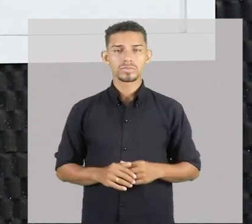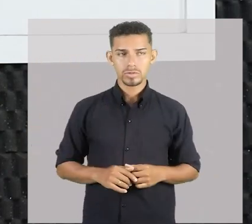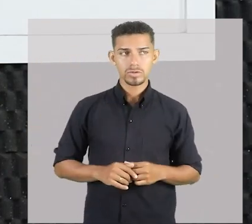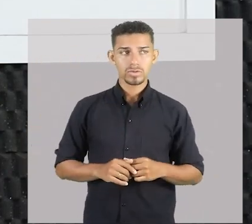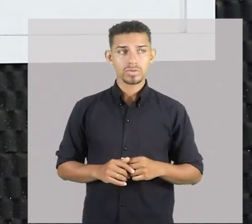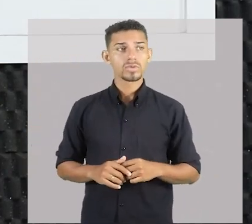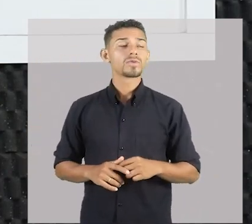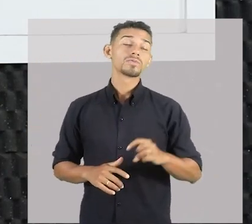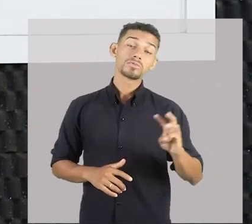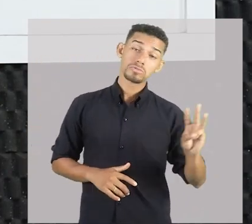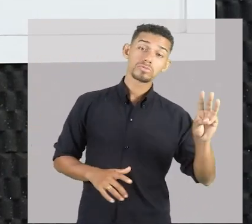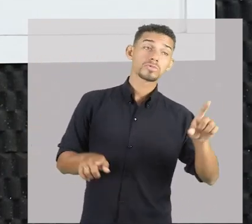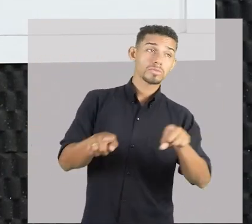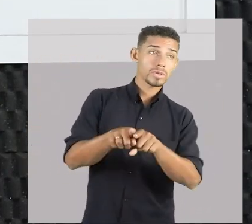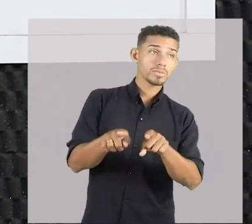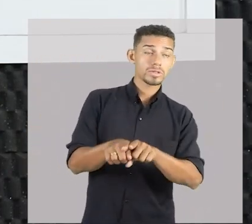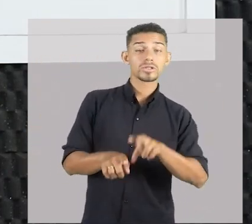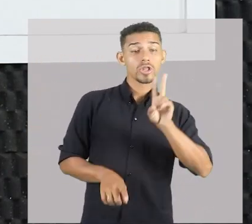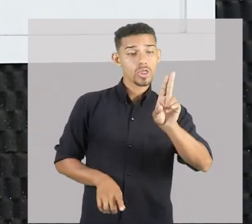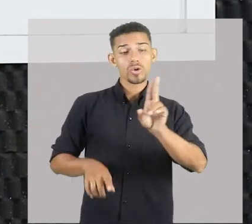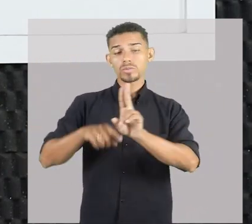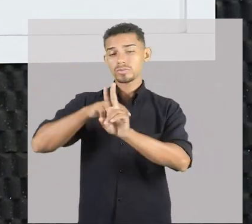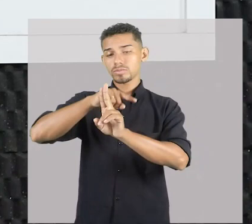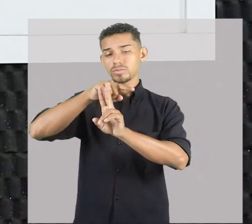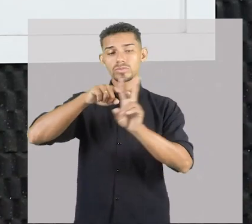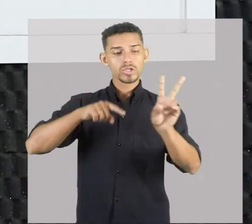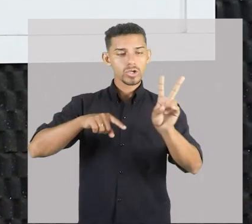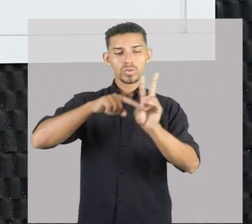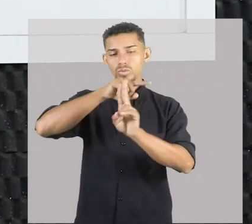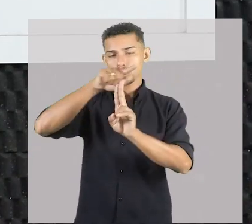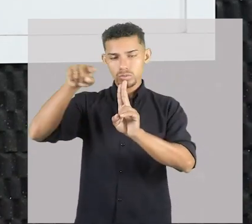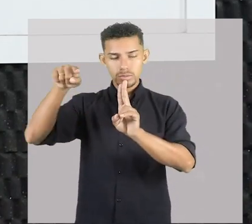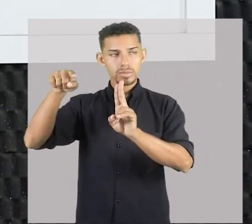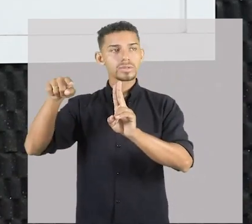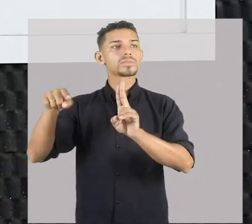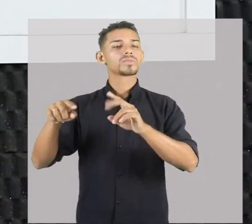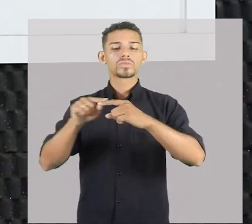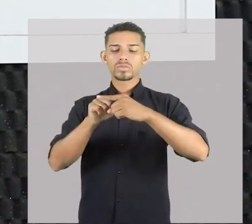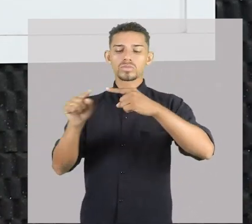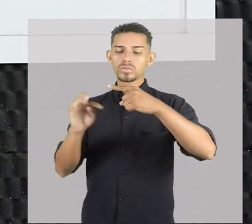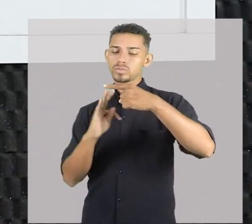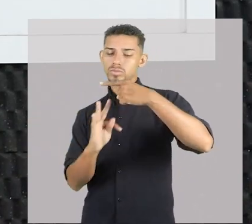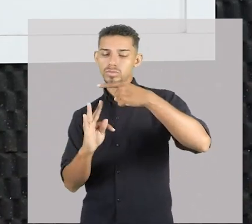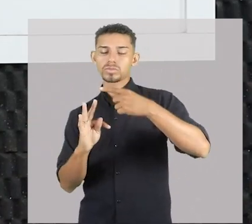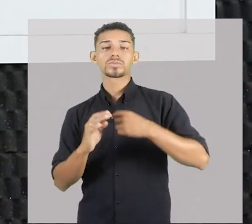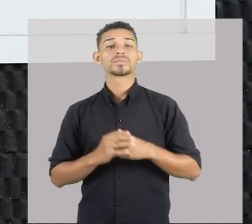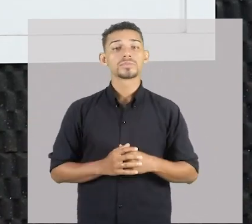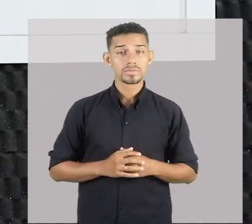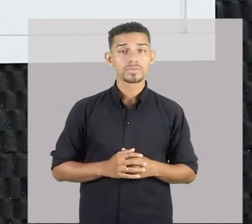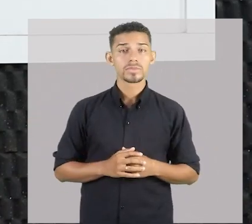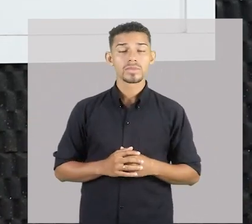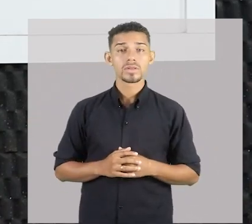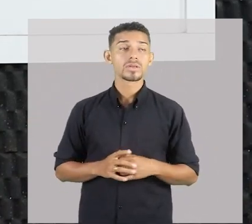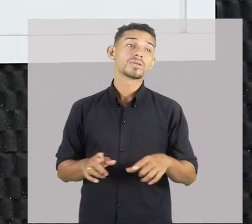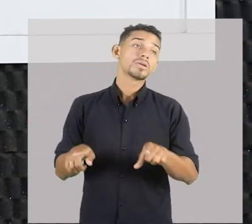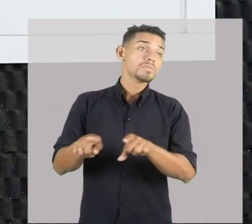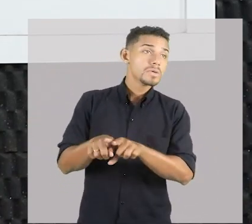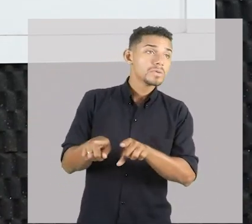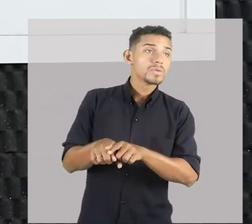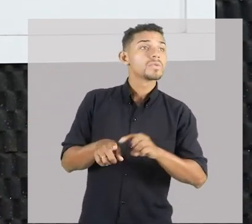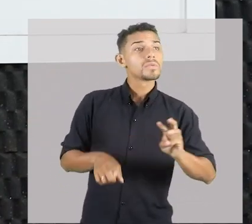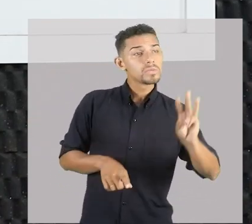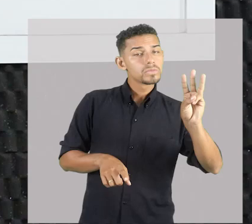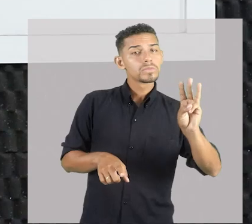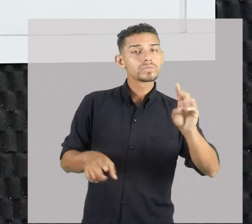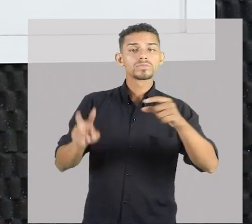ser 2π sobre t, período, e também o ômega pode ser v sobre r, velocidade